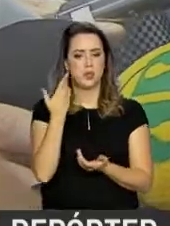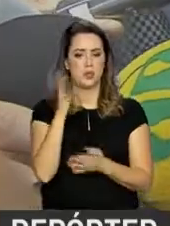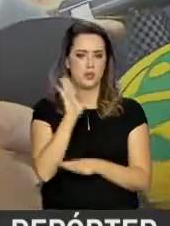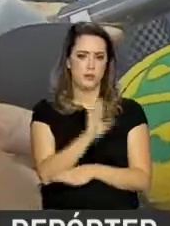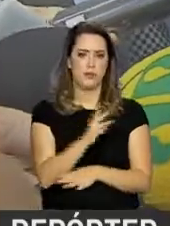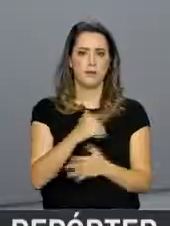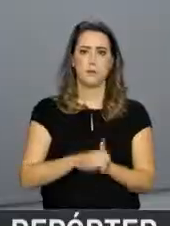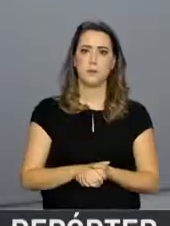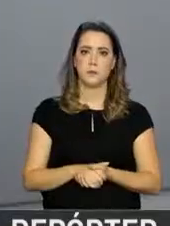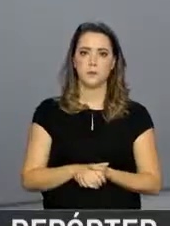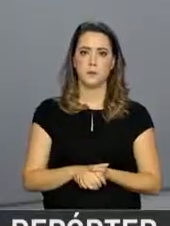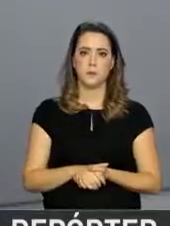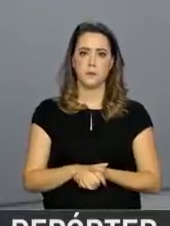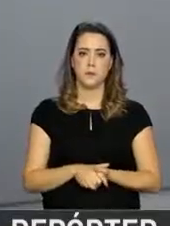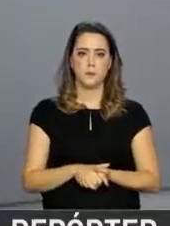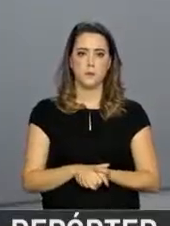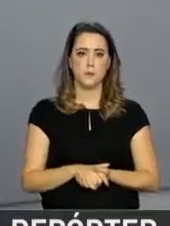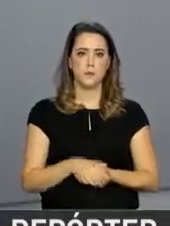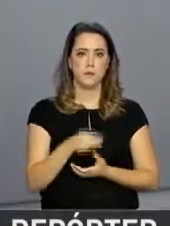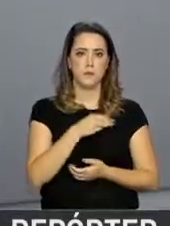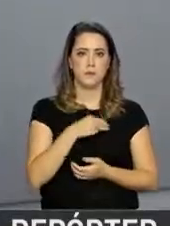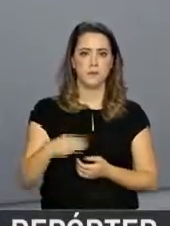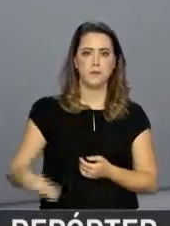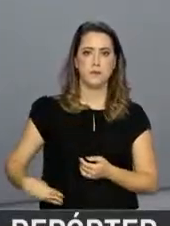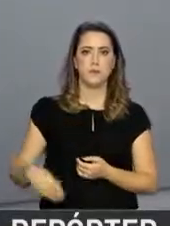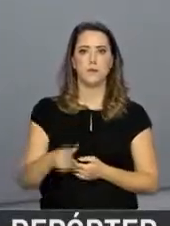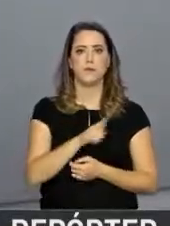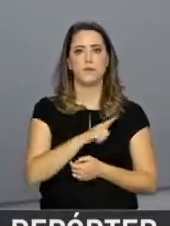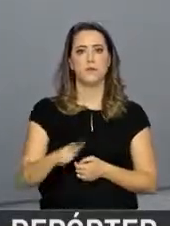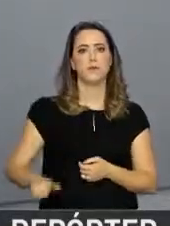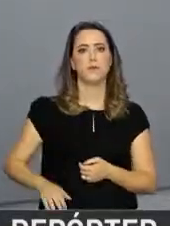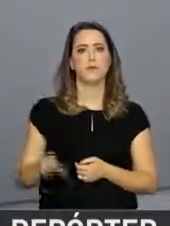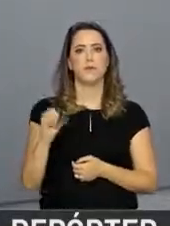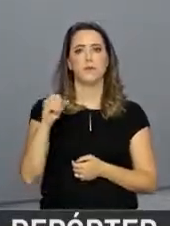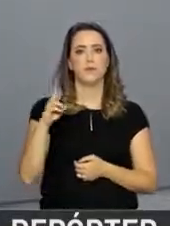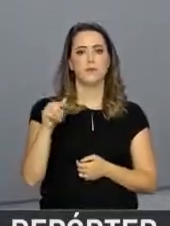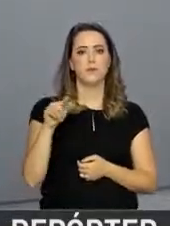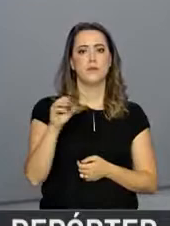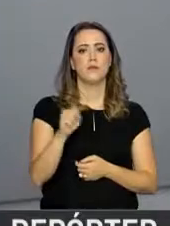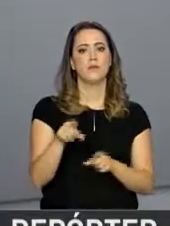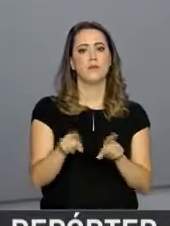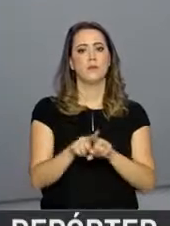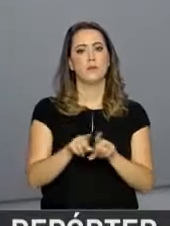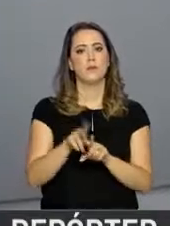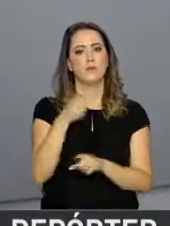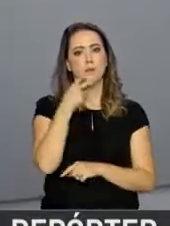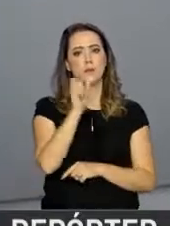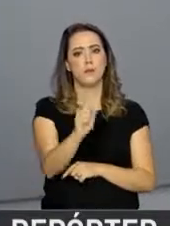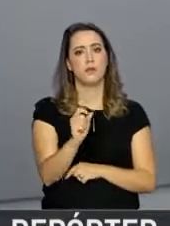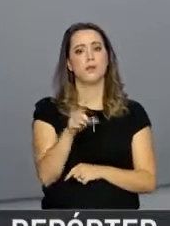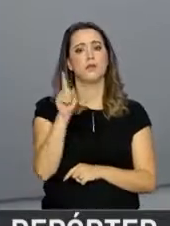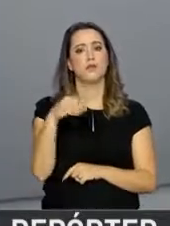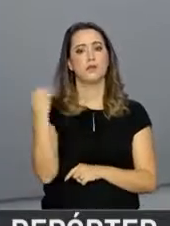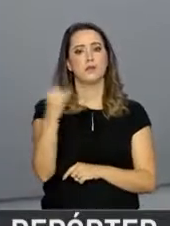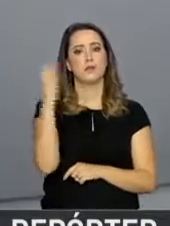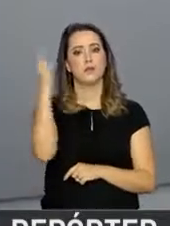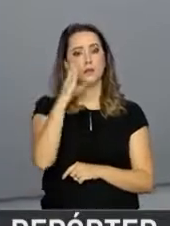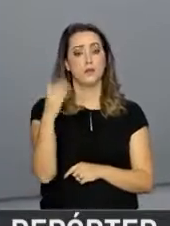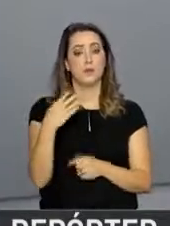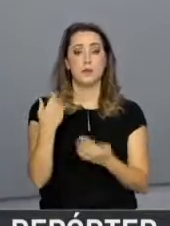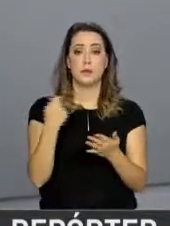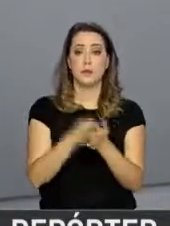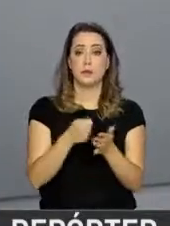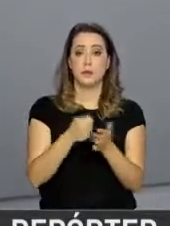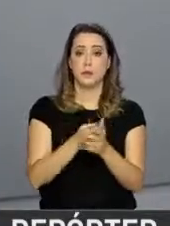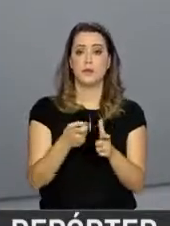da tarde. O ministro da Secretaria de Governo, Carlos Marum, também afirmou que é importante que o Brasil honre esse